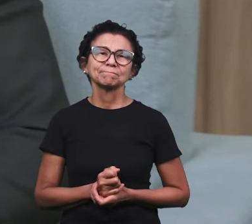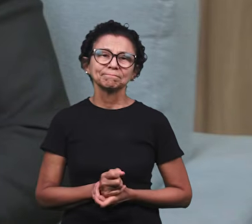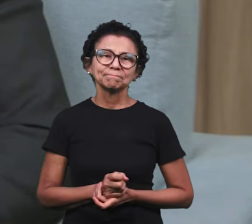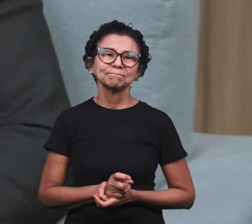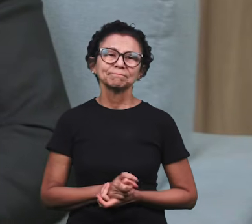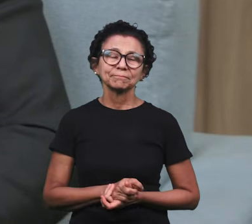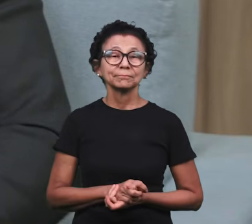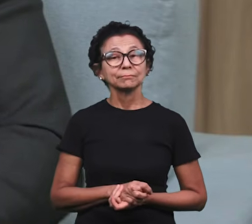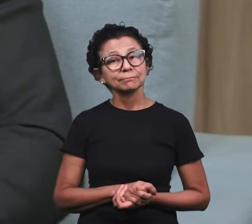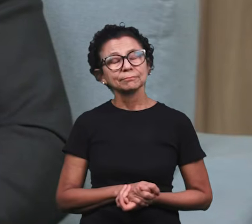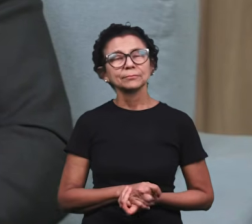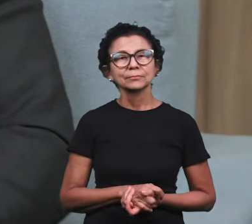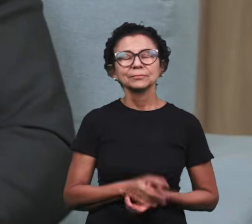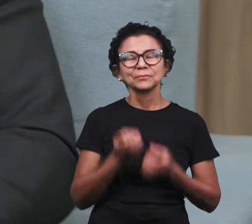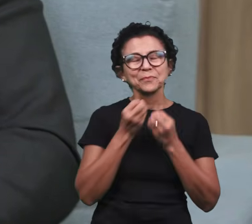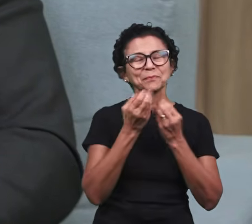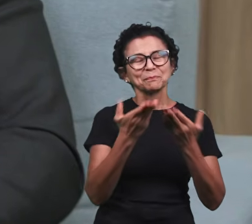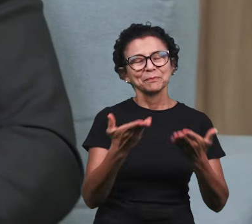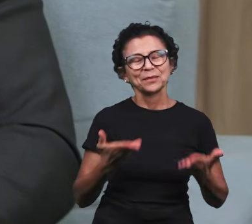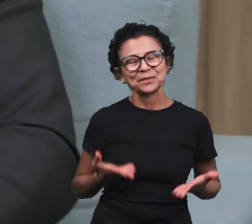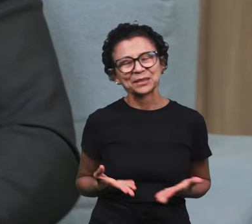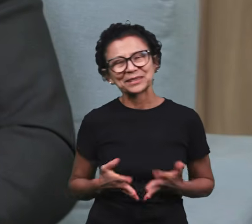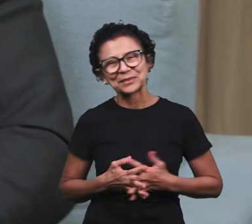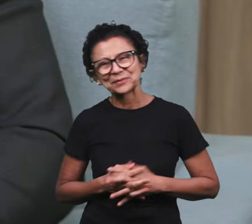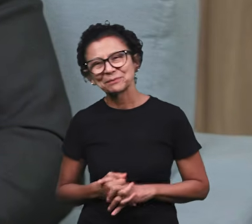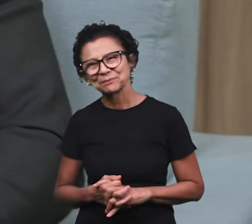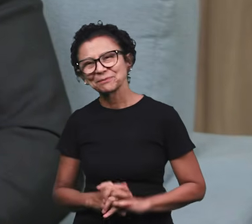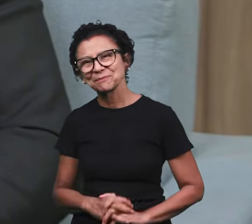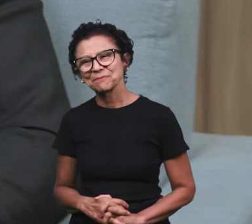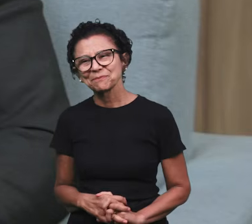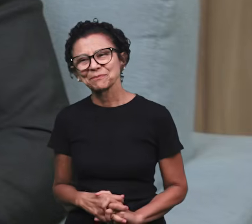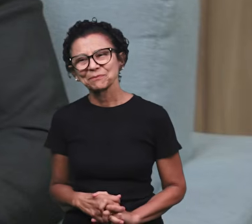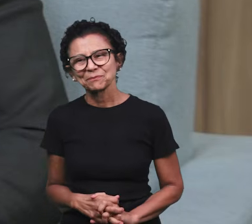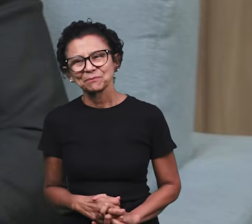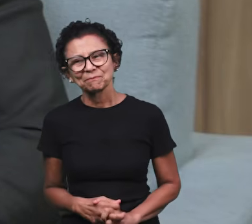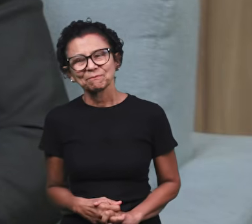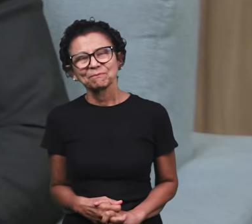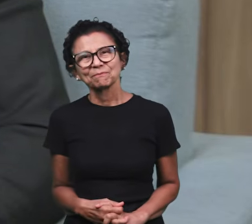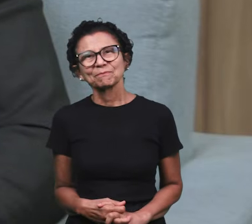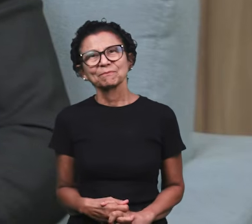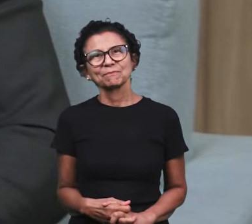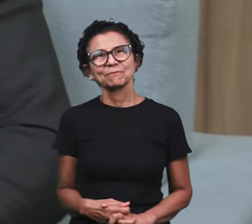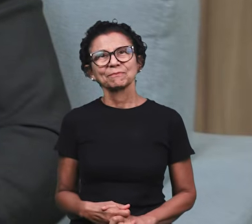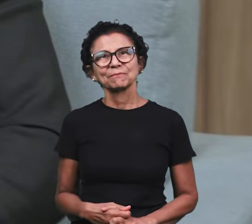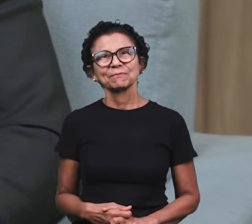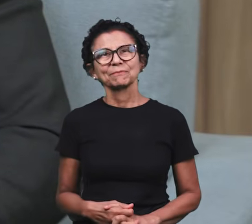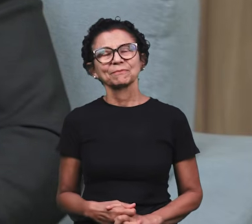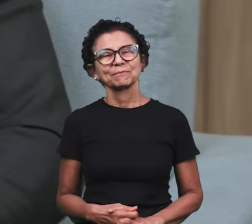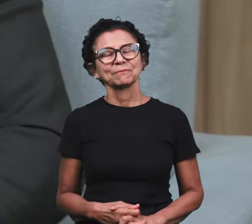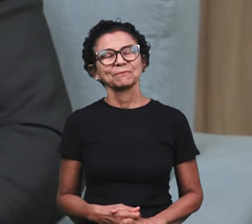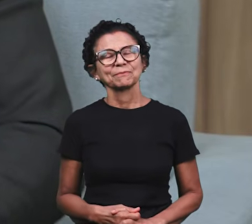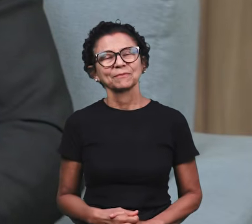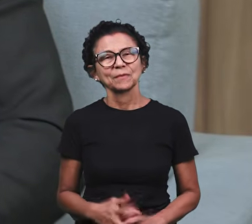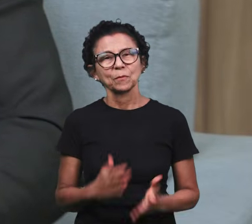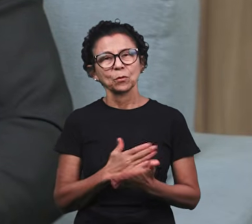aí. E seja muito bem-vindo para a gente conversar um pouco aqui sobre este